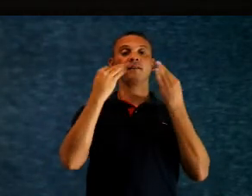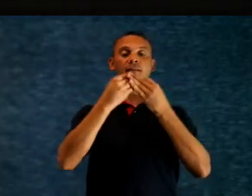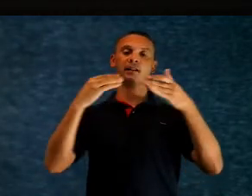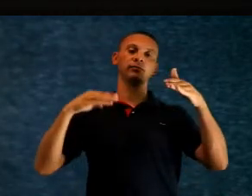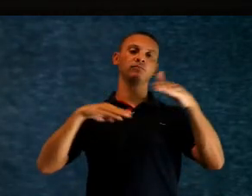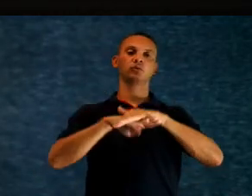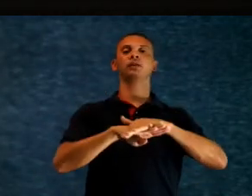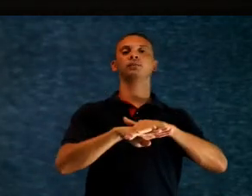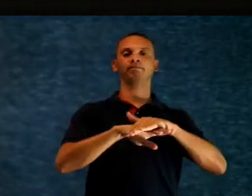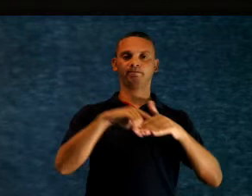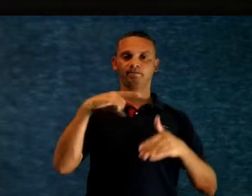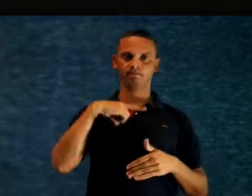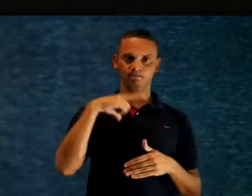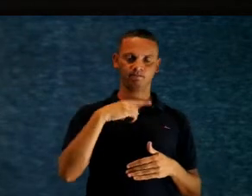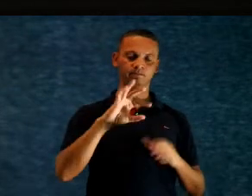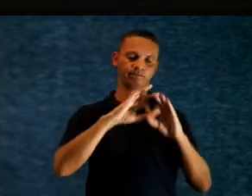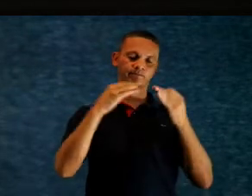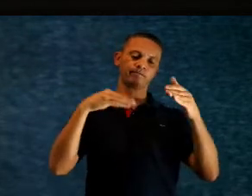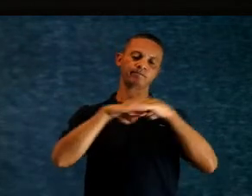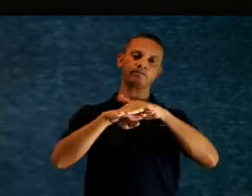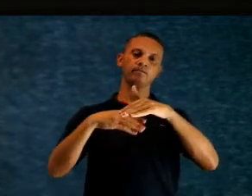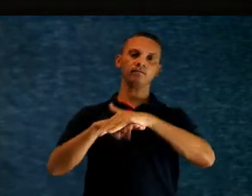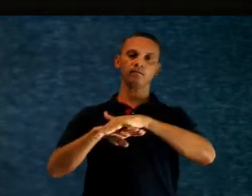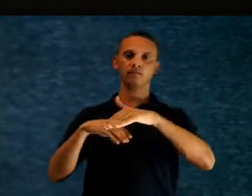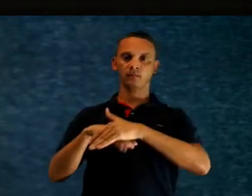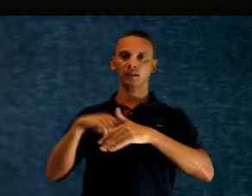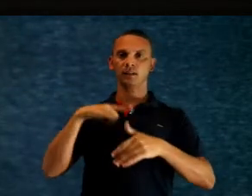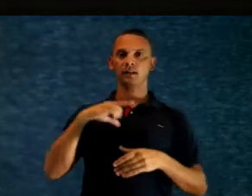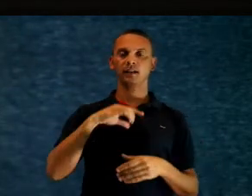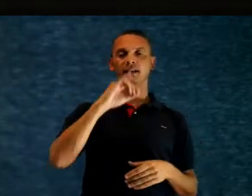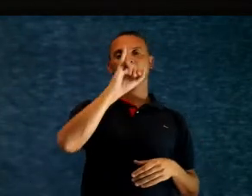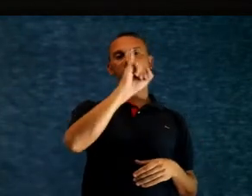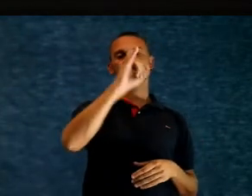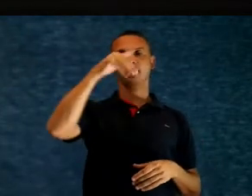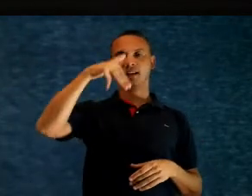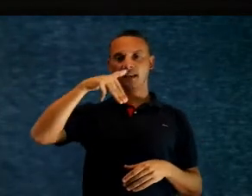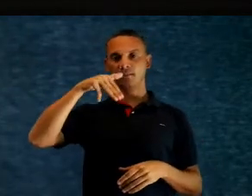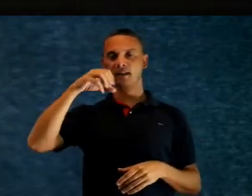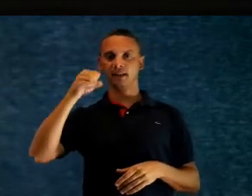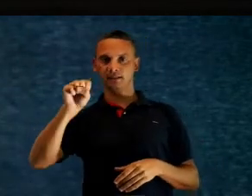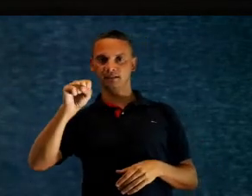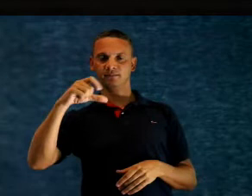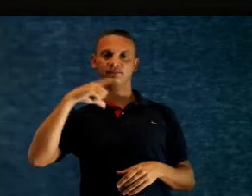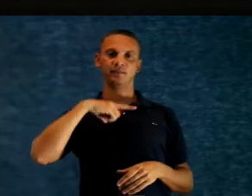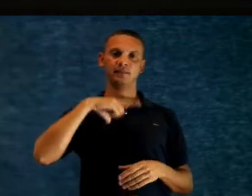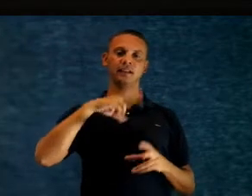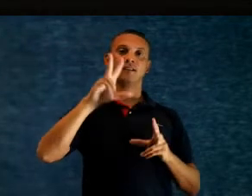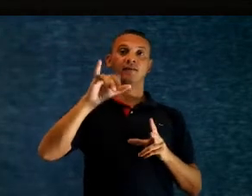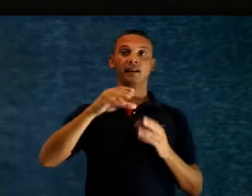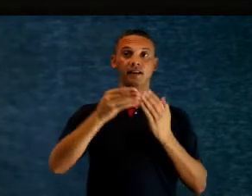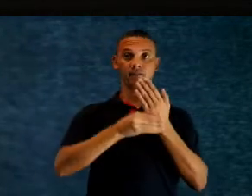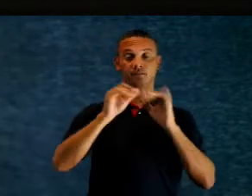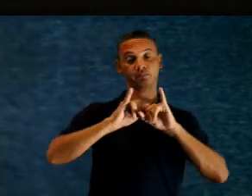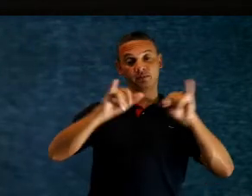Academia Mineira de Letras, é estabelecer um padrão de qualidade literária, tudo que eles fazem é muito bem feito, feito com muita competência, com